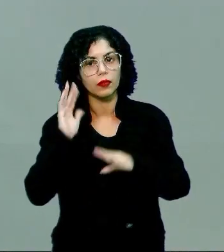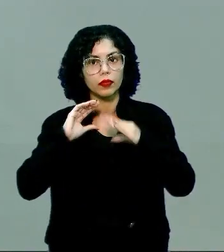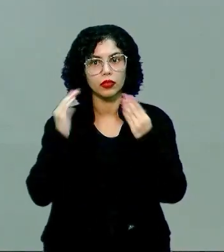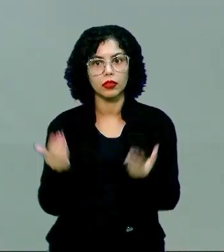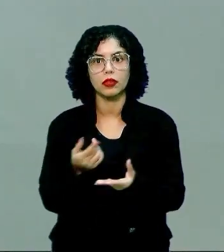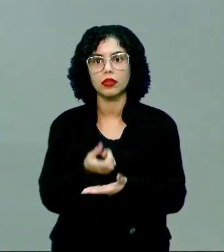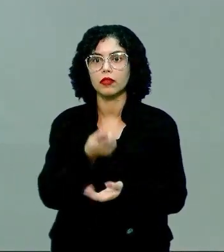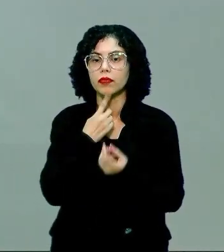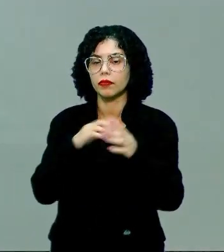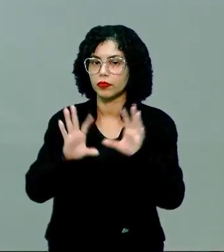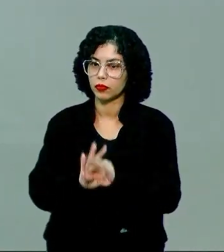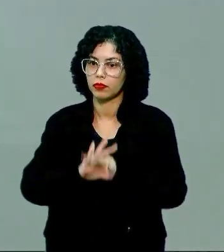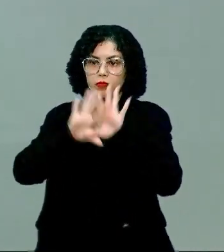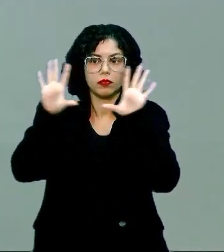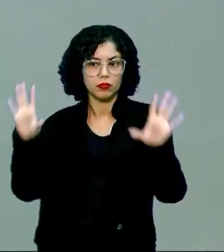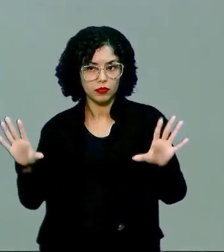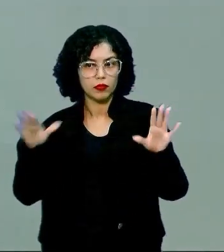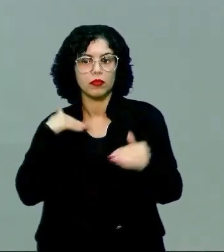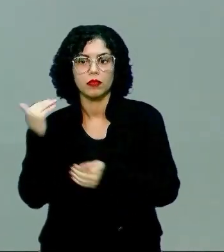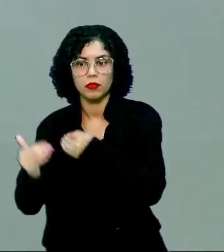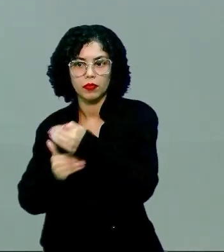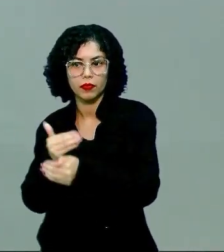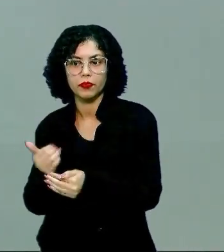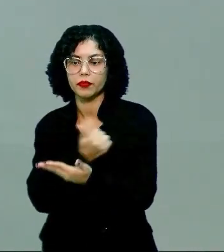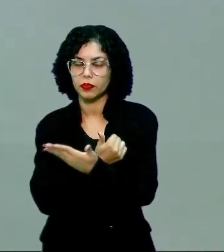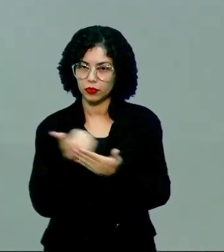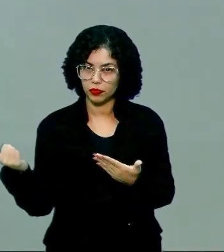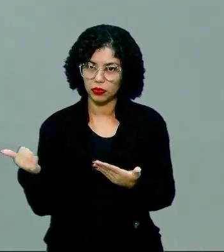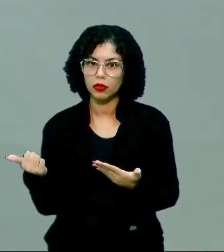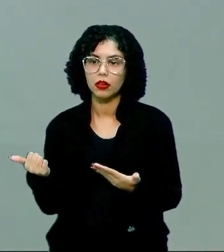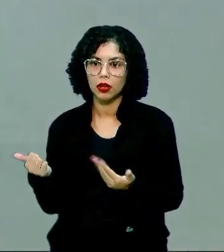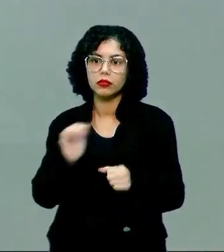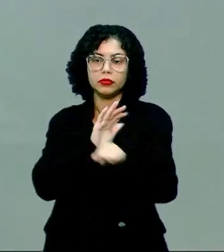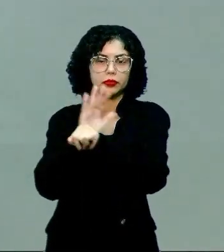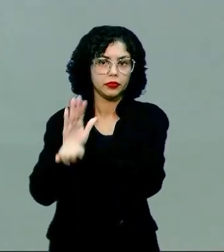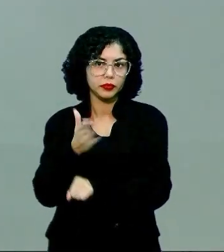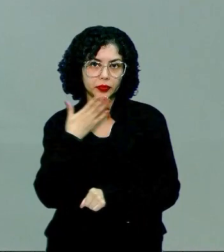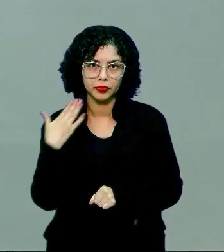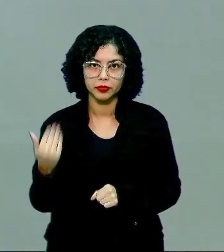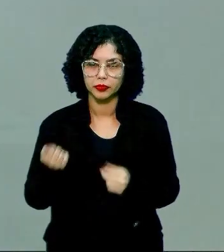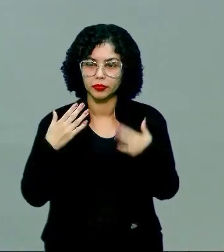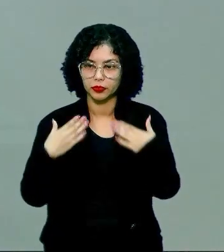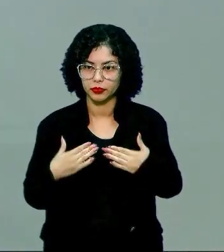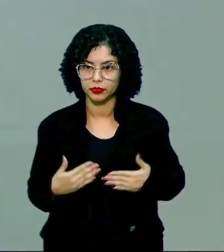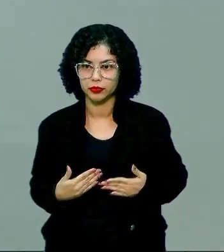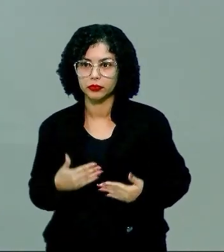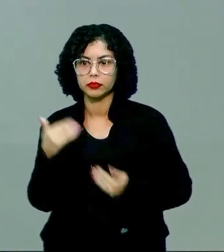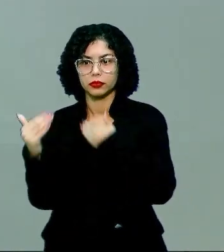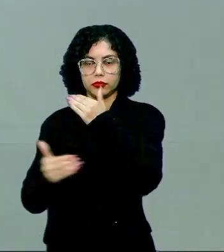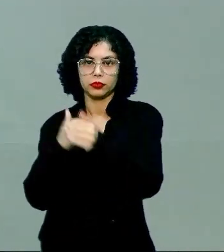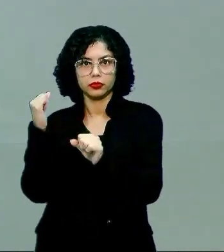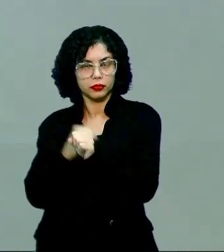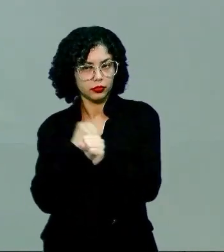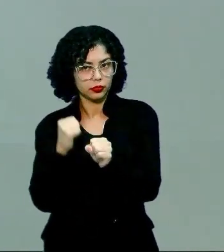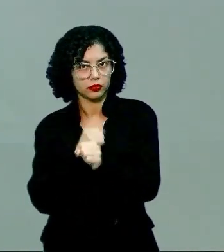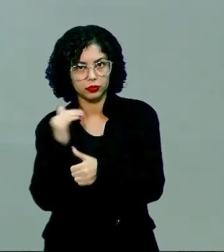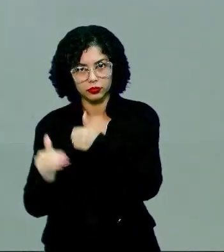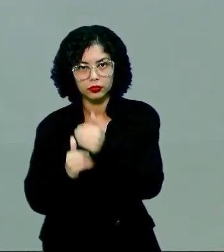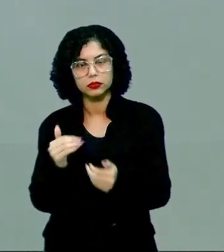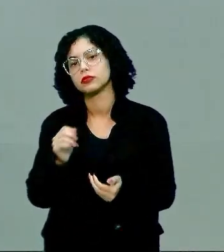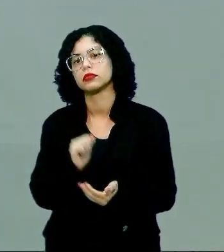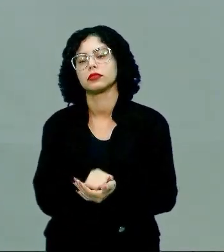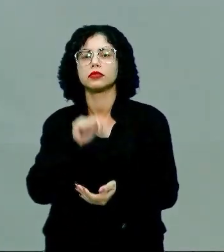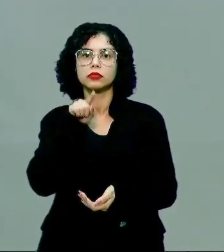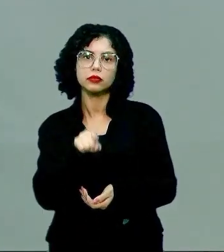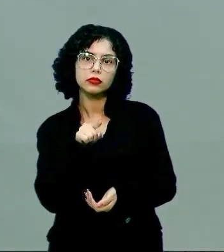meu ser de forma livre desenvolver ações que contribuam para a minha formação para minha construção e para o meu desenvolvimento